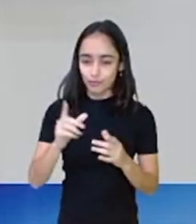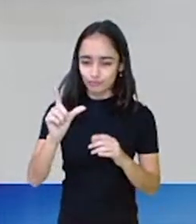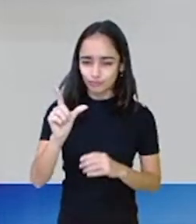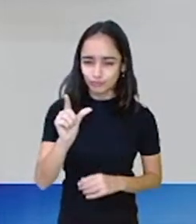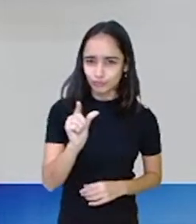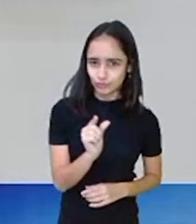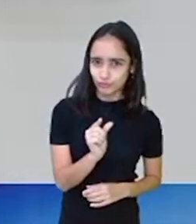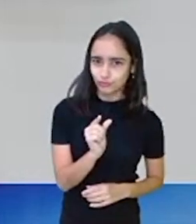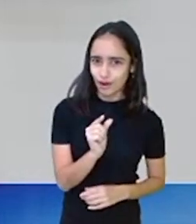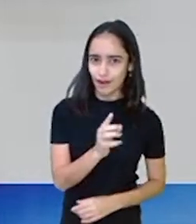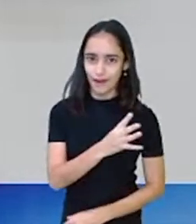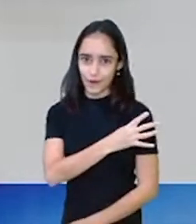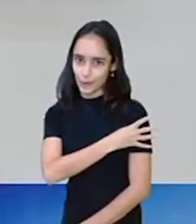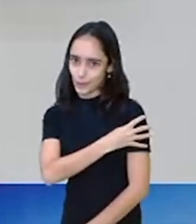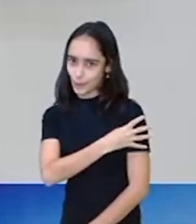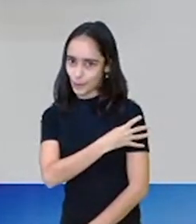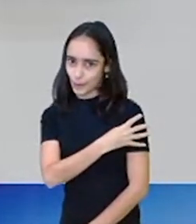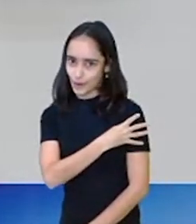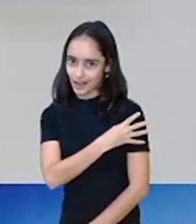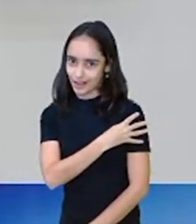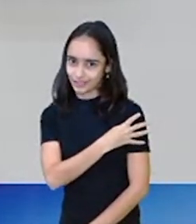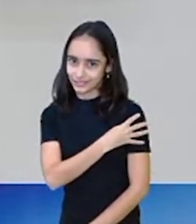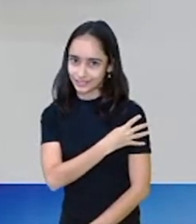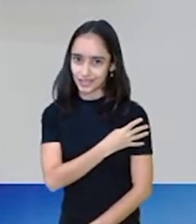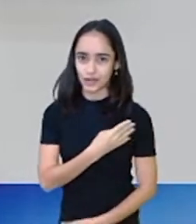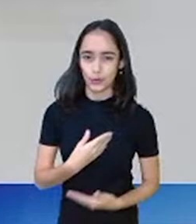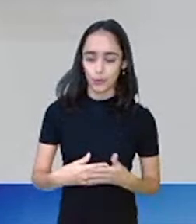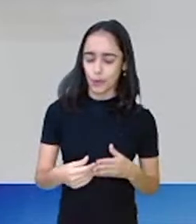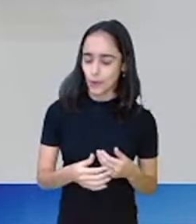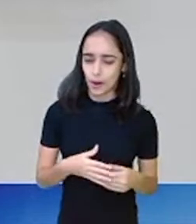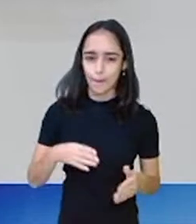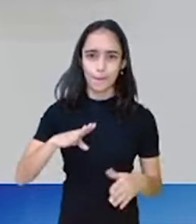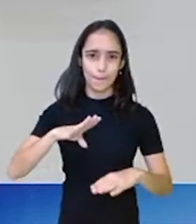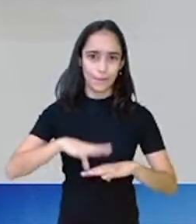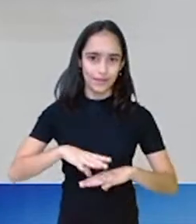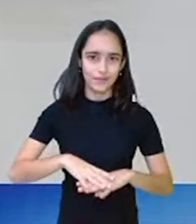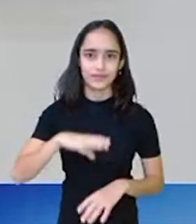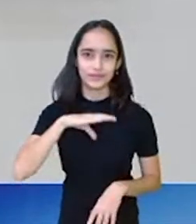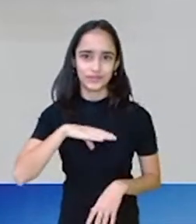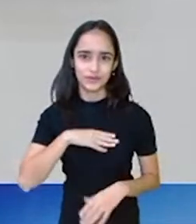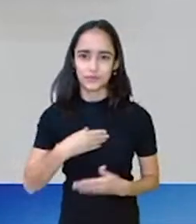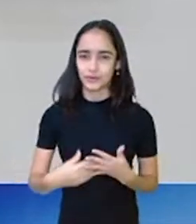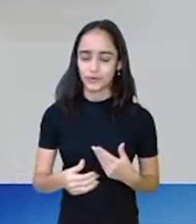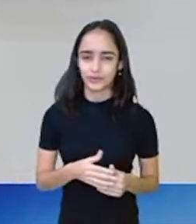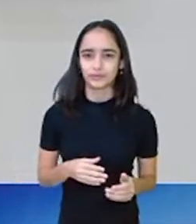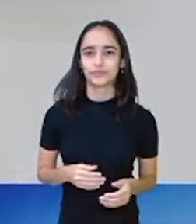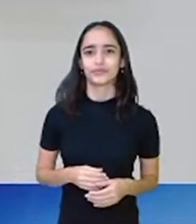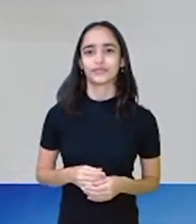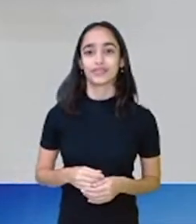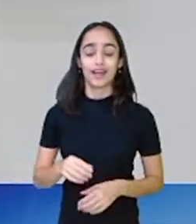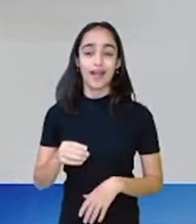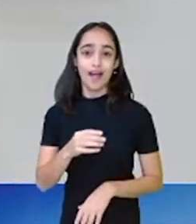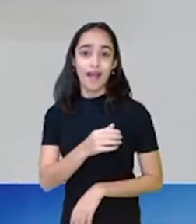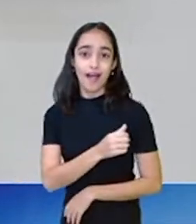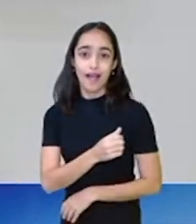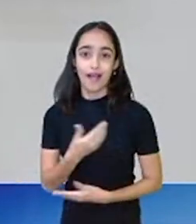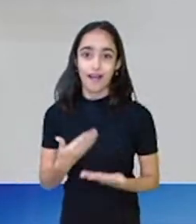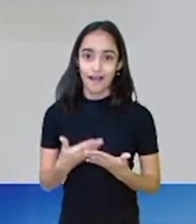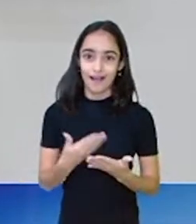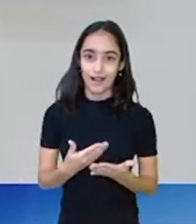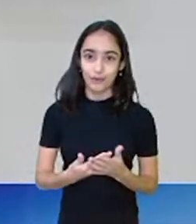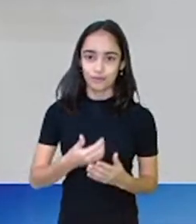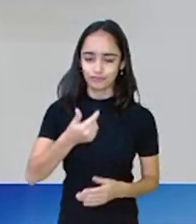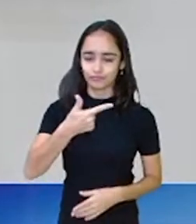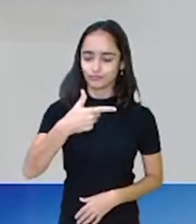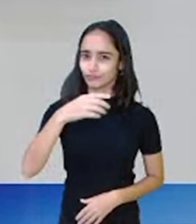agora do quarto ano, a minha, da professora Márcia, da professora Sinara, cada aula tem uma duração de 20 minutos.